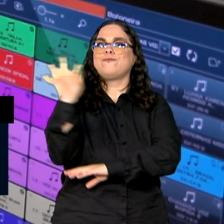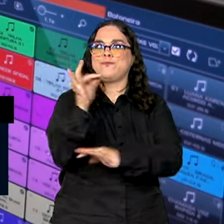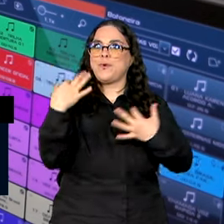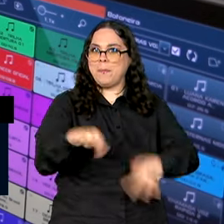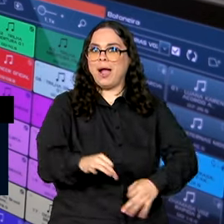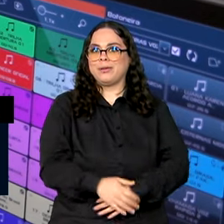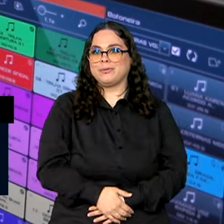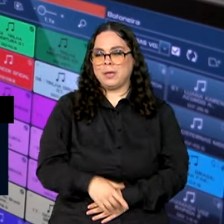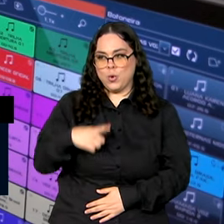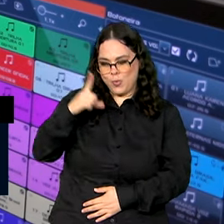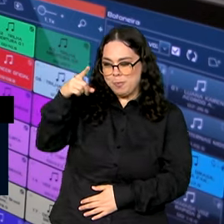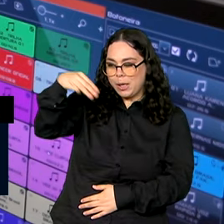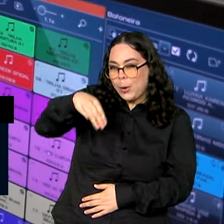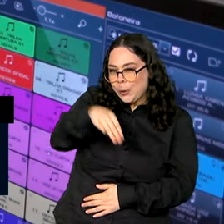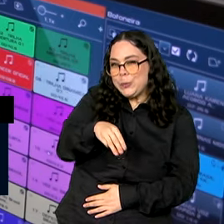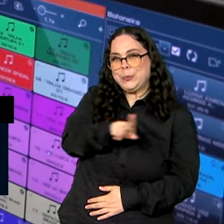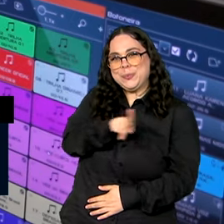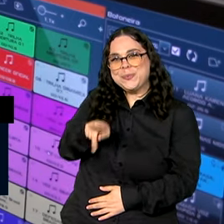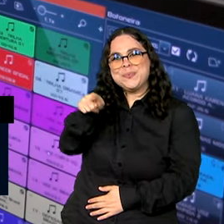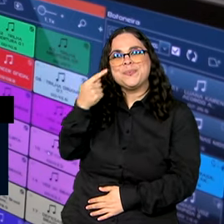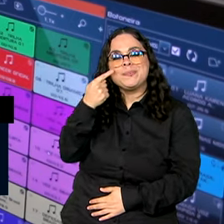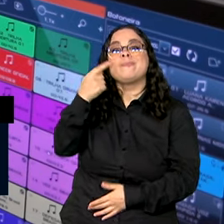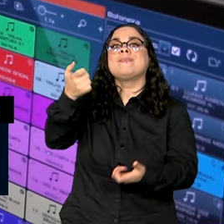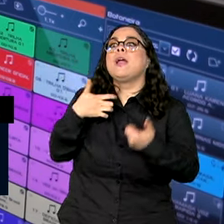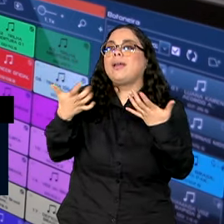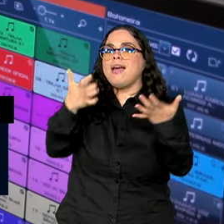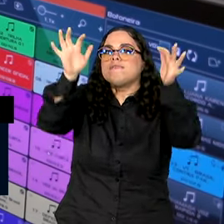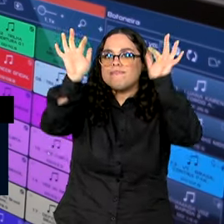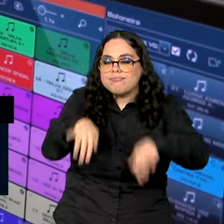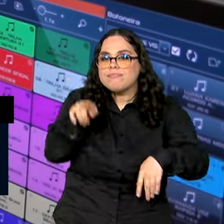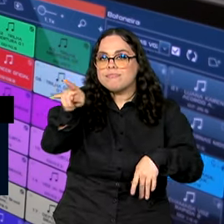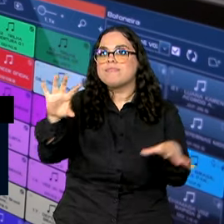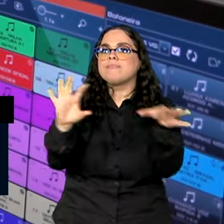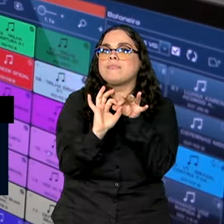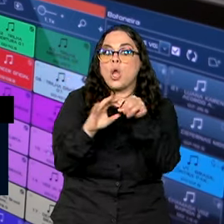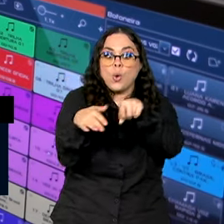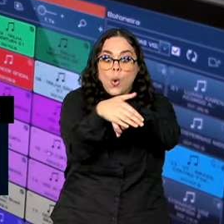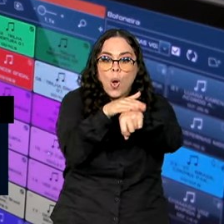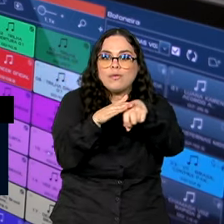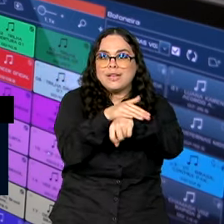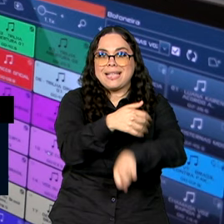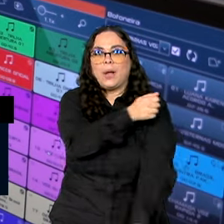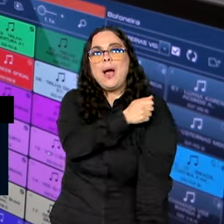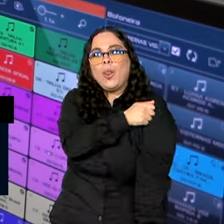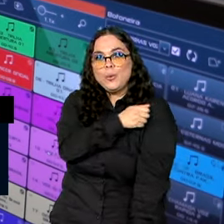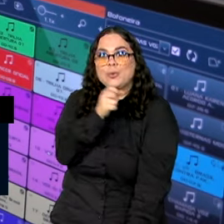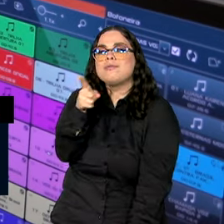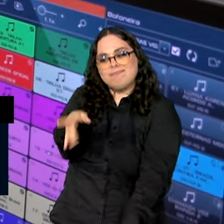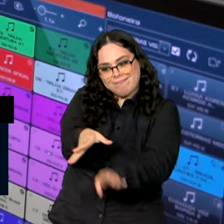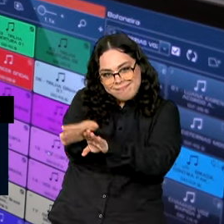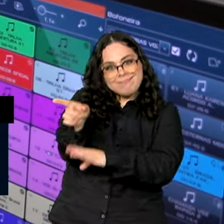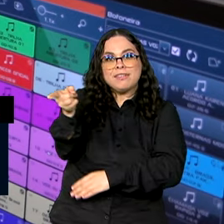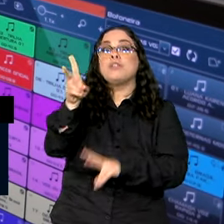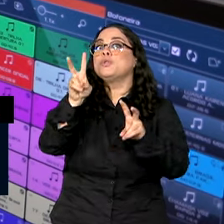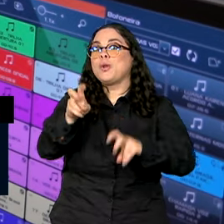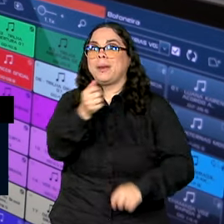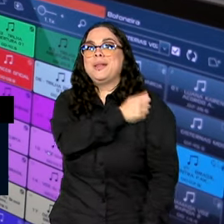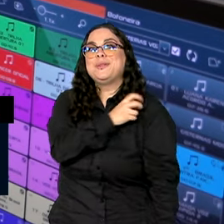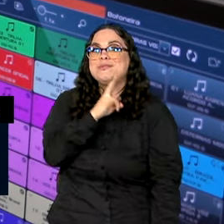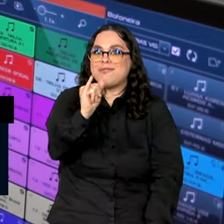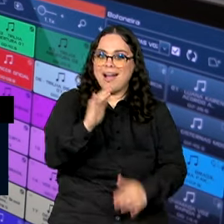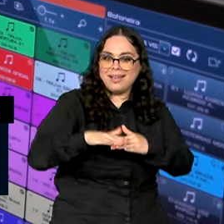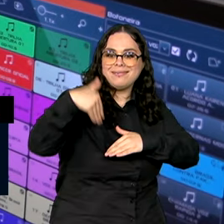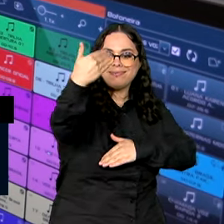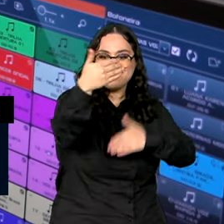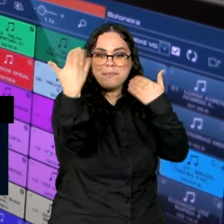Então a gente tem mais um minutinho Presidente eu queria para encerrar que o senhor conversasse com o estudante que vai fazer a prova né nesse